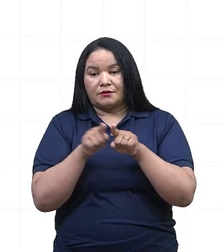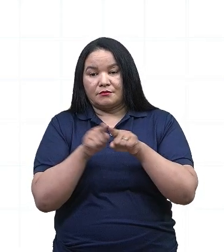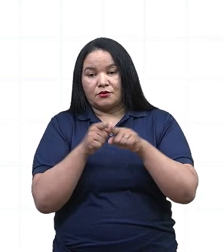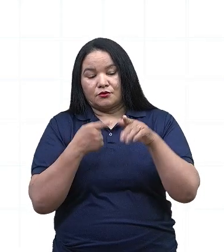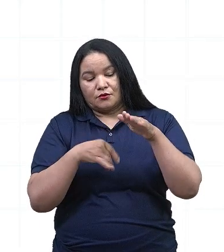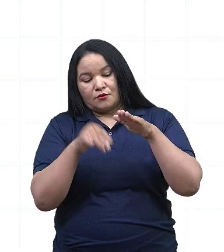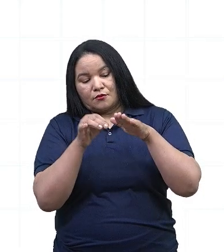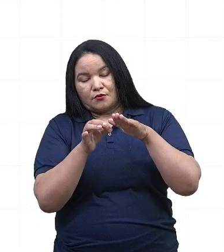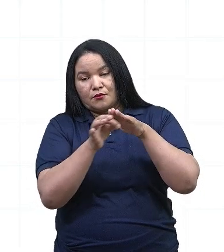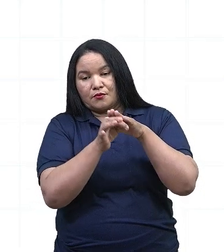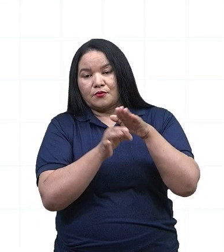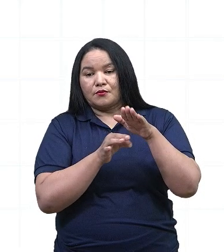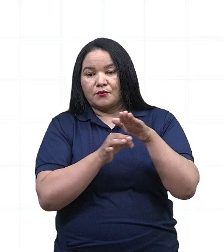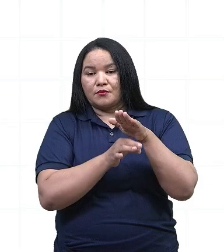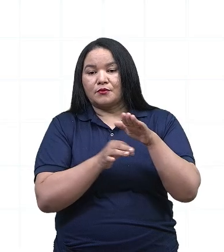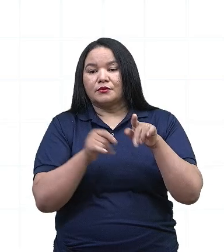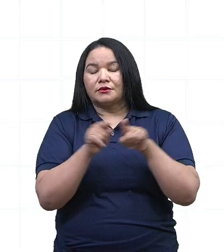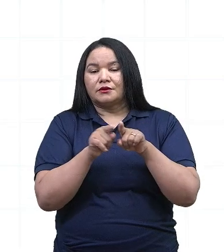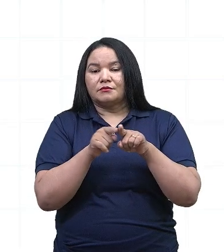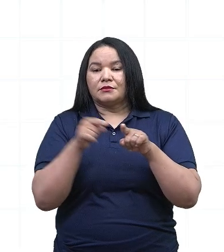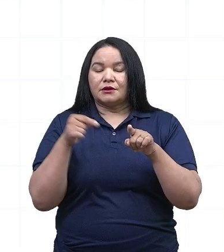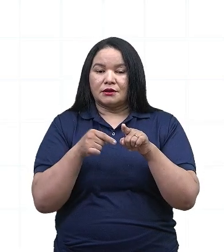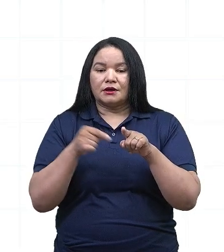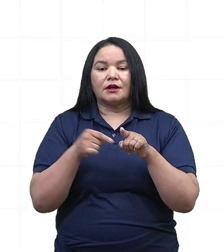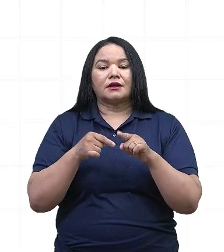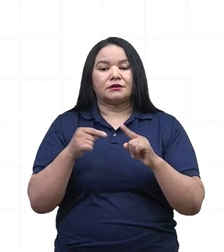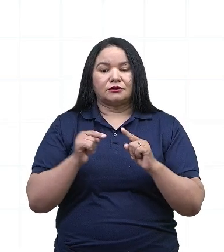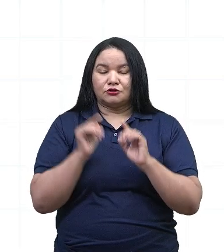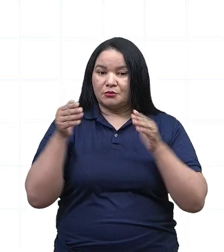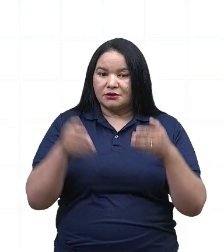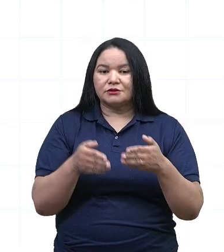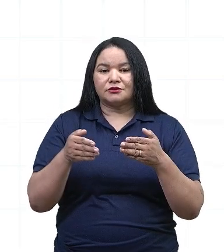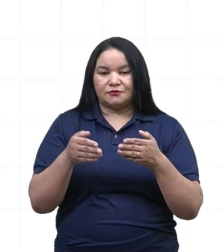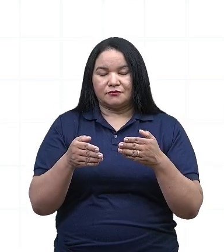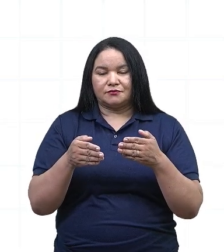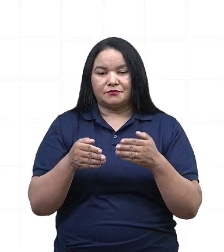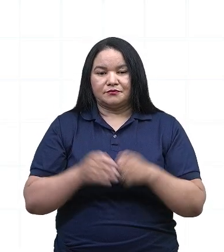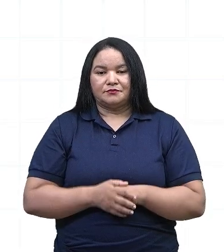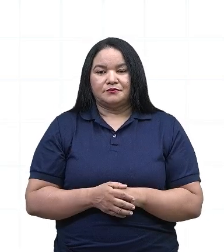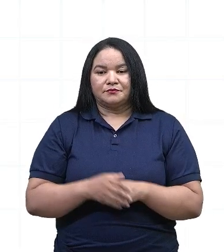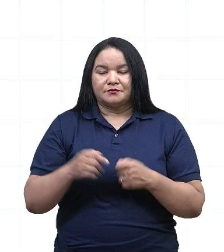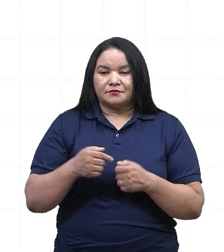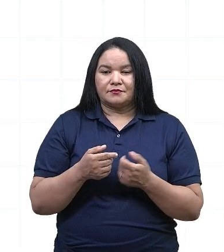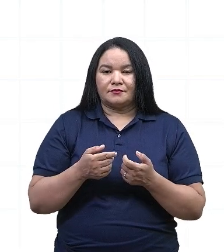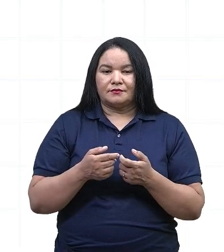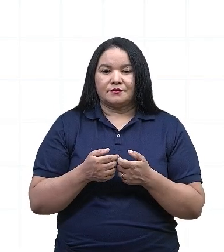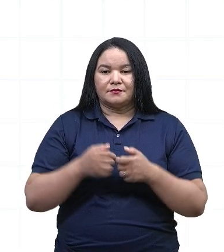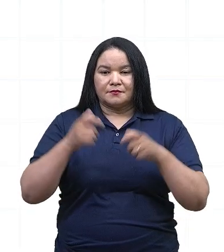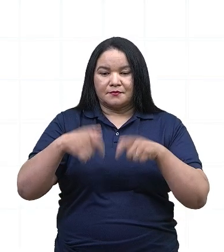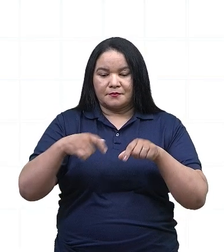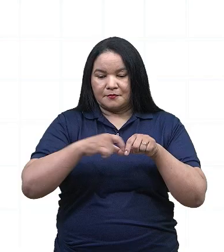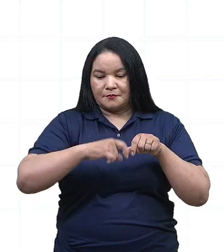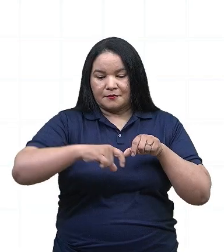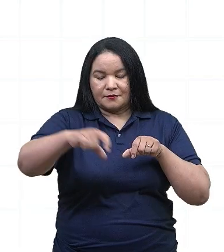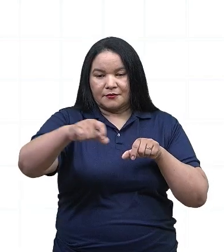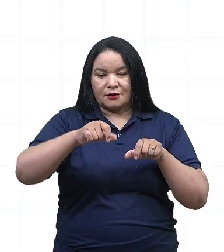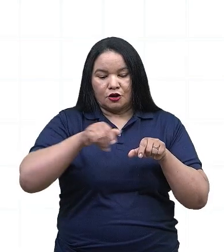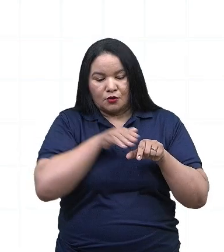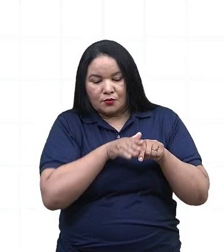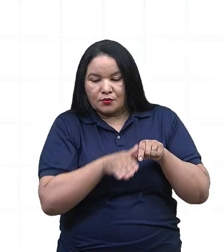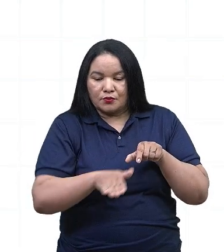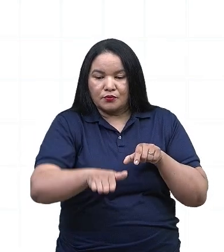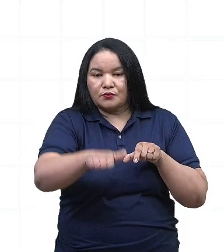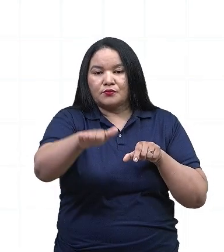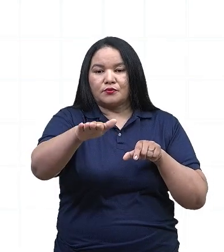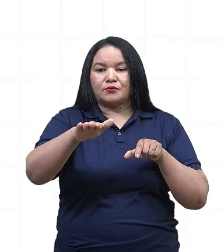sole plate e negative, tá bom? Para deslizar ali em corrimãos, tá bom? Bordas de